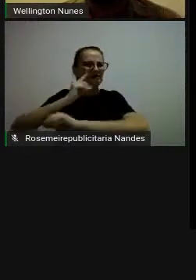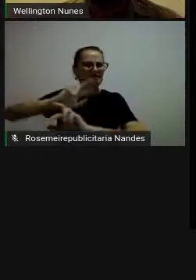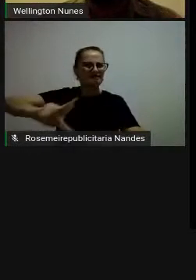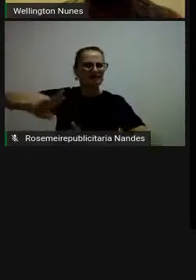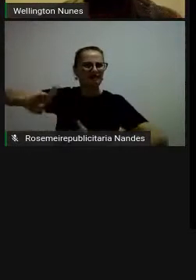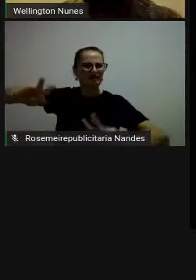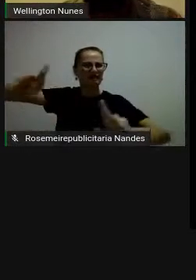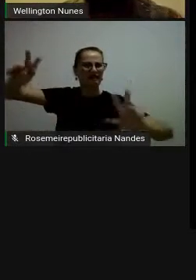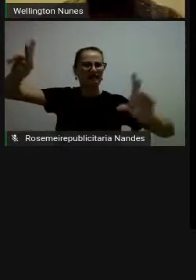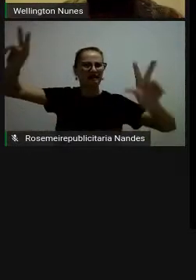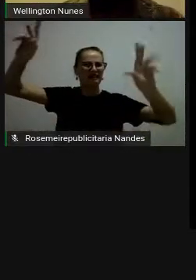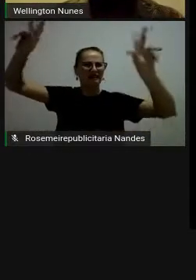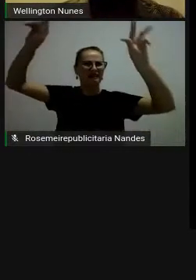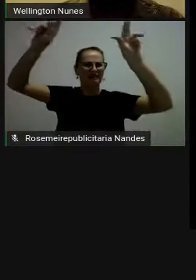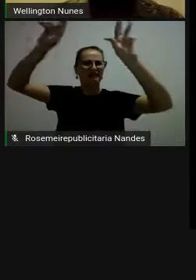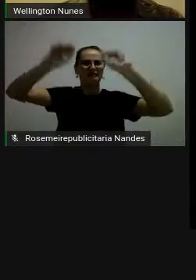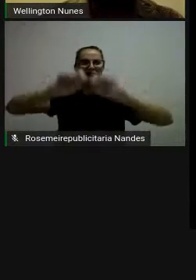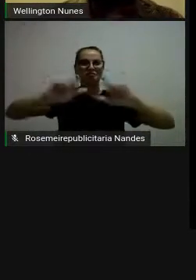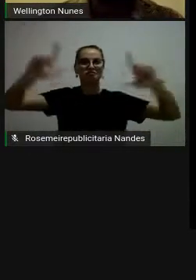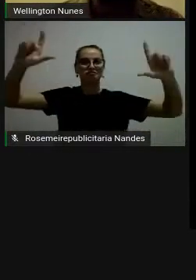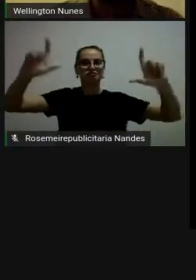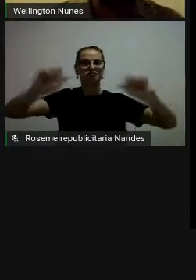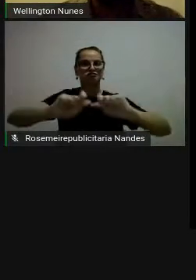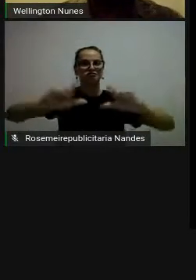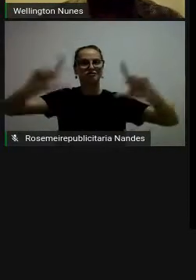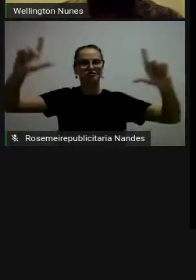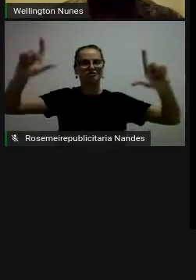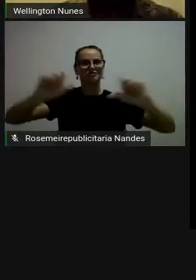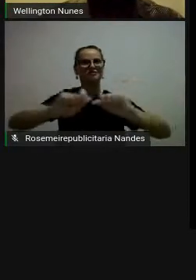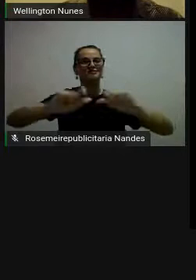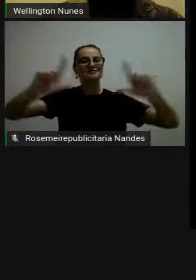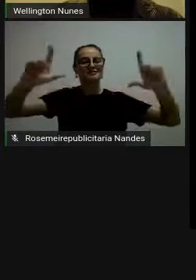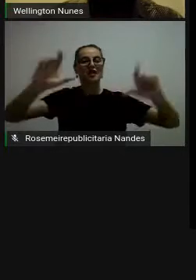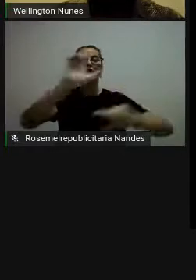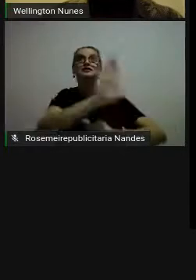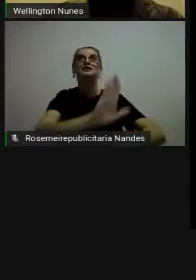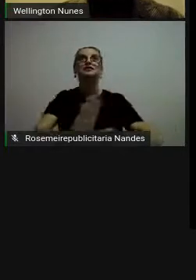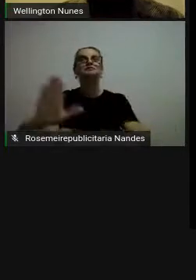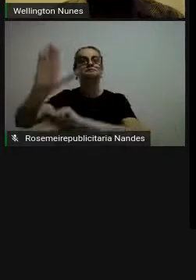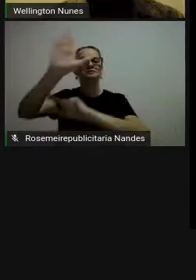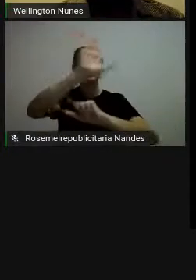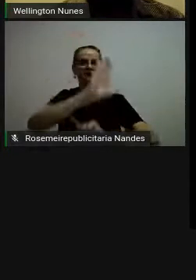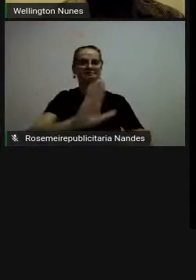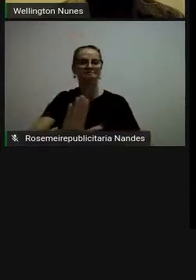diferentes resoluções do satélite. Chamamos de resolução espacial.